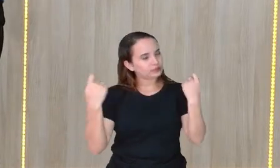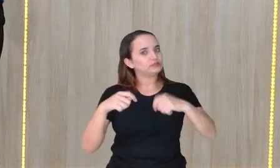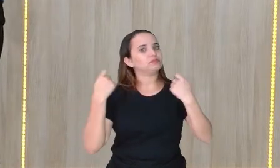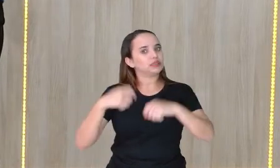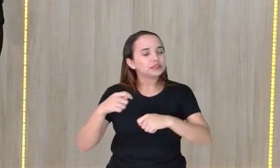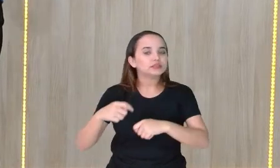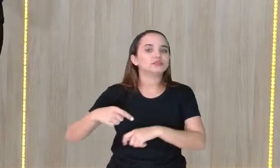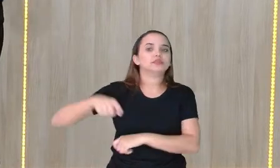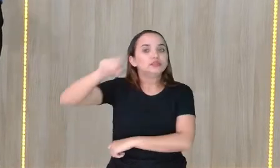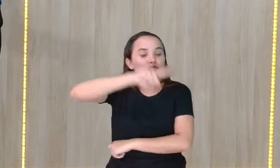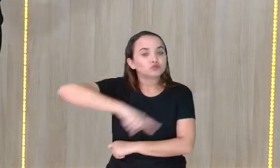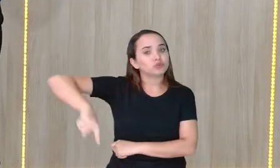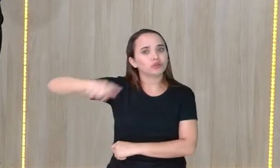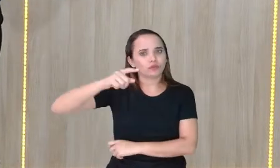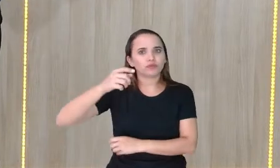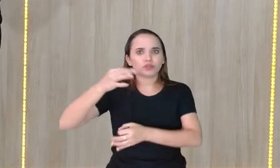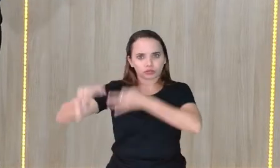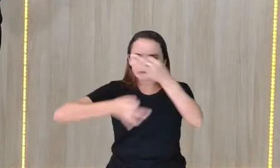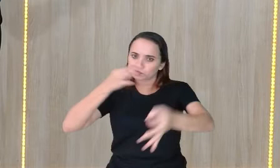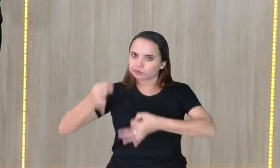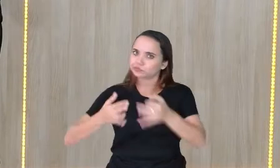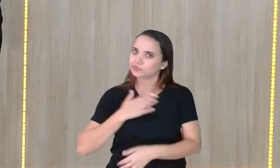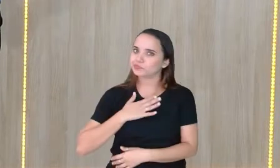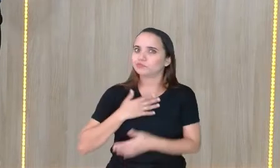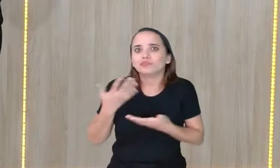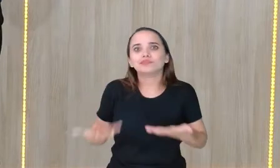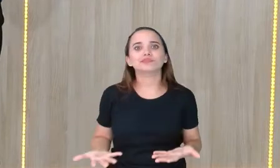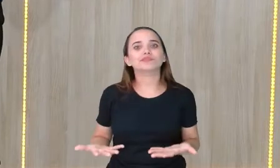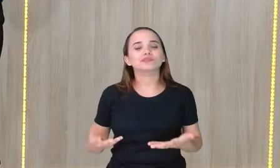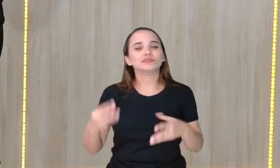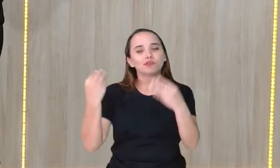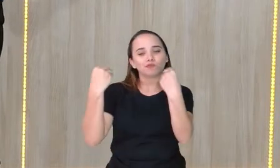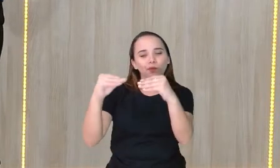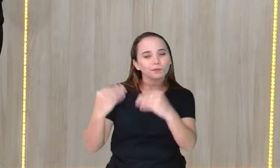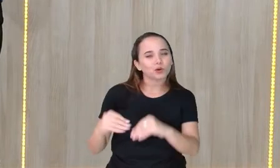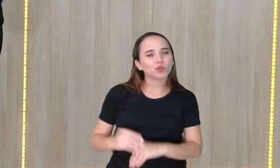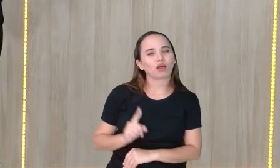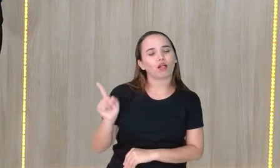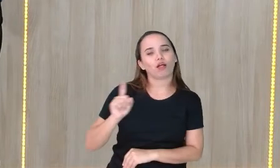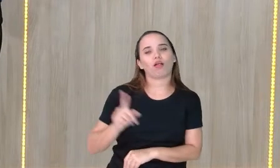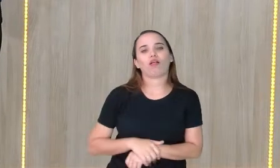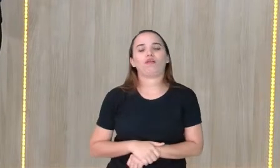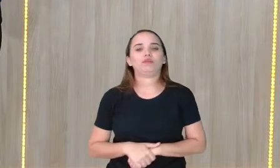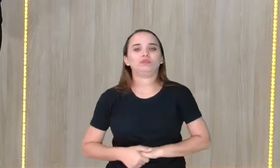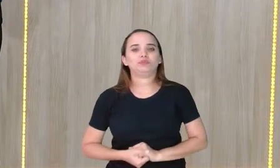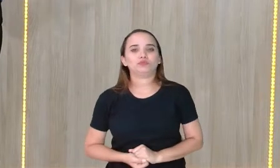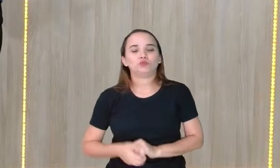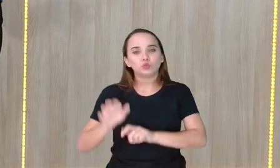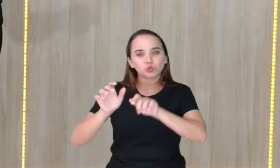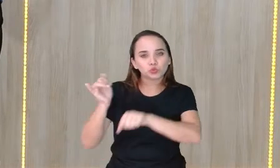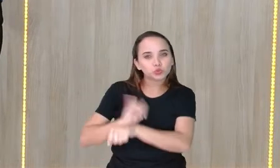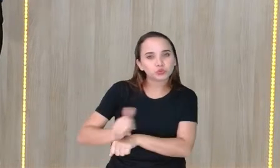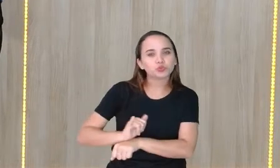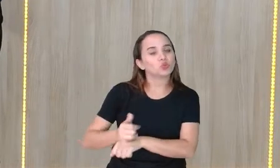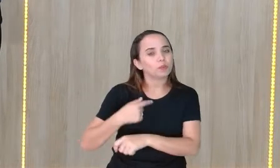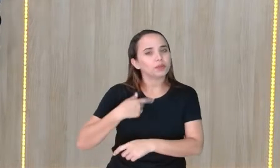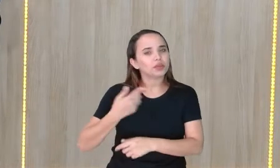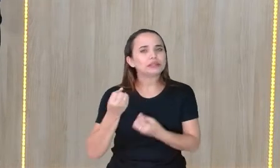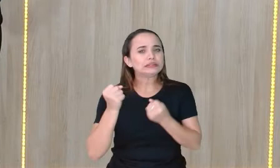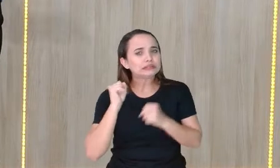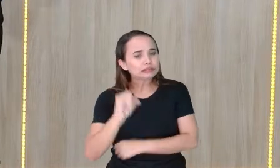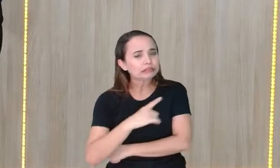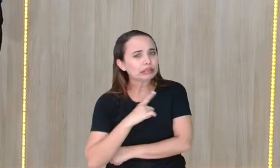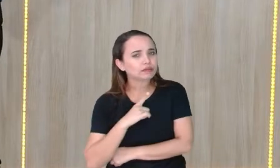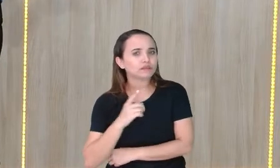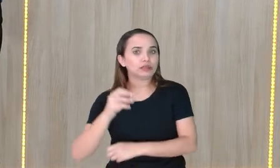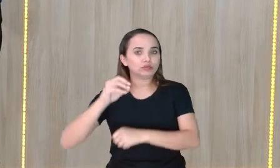que vocês falem comigo, né? Mandem aí sugestões no YouTube, que aí, se tiver